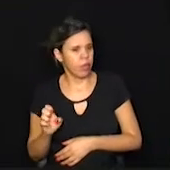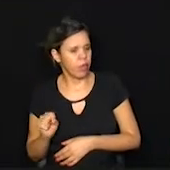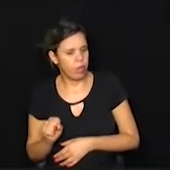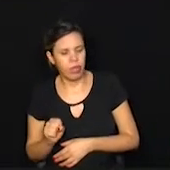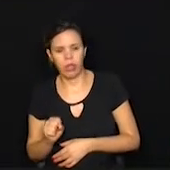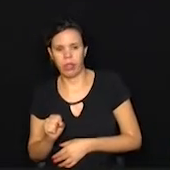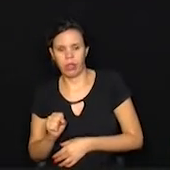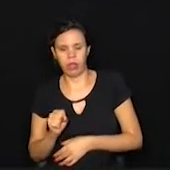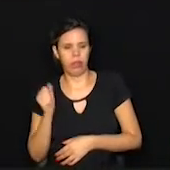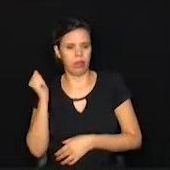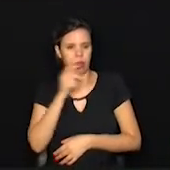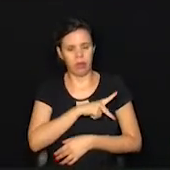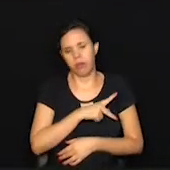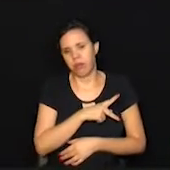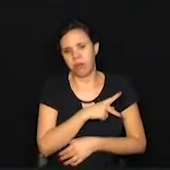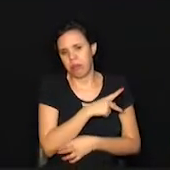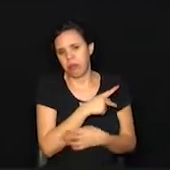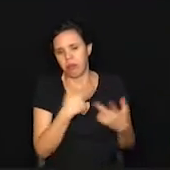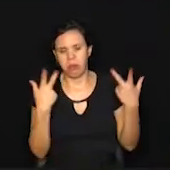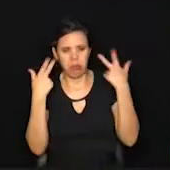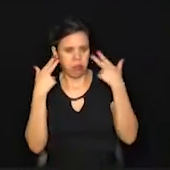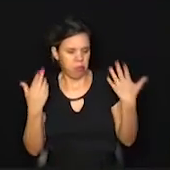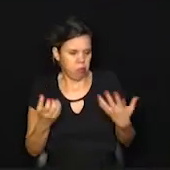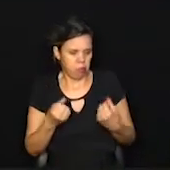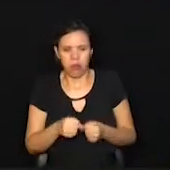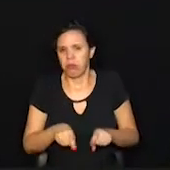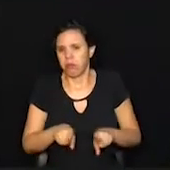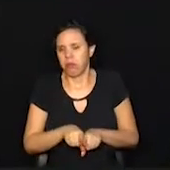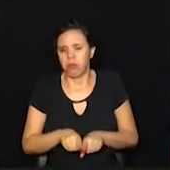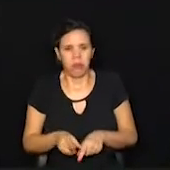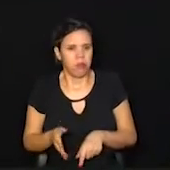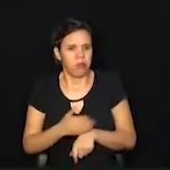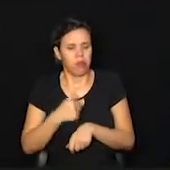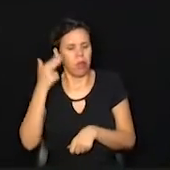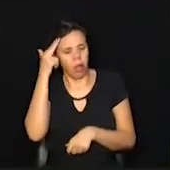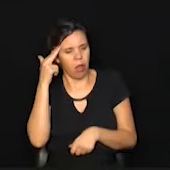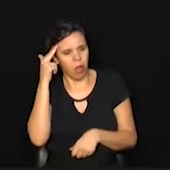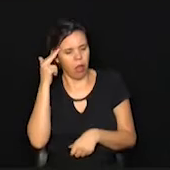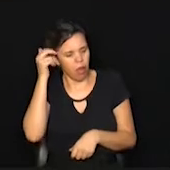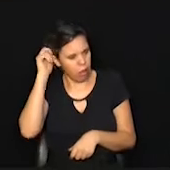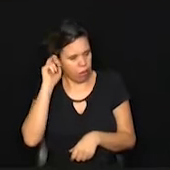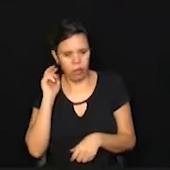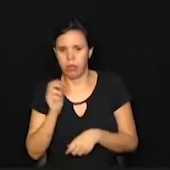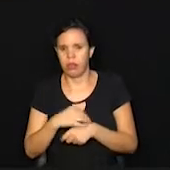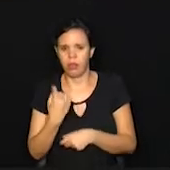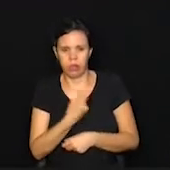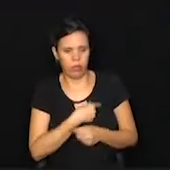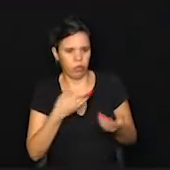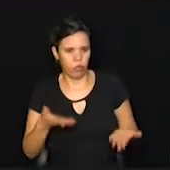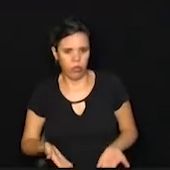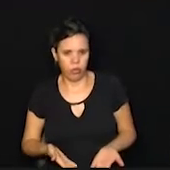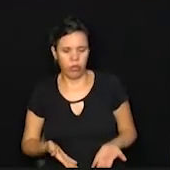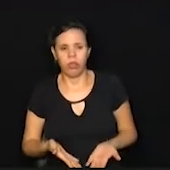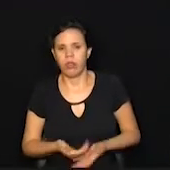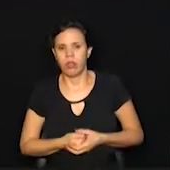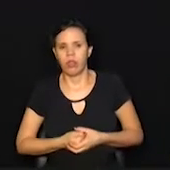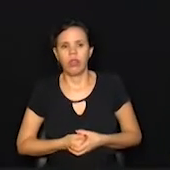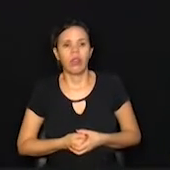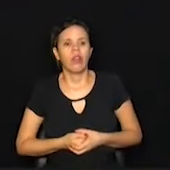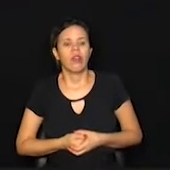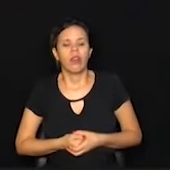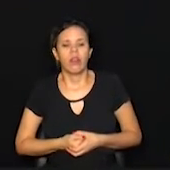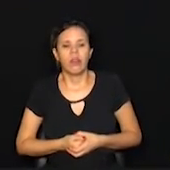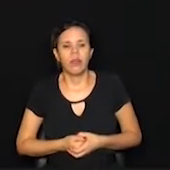foi aposentado compulsoriamente né então assim o o sonho do nosso cavernícola